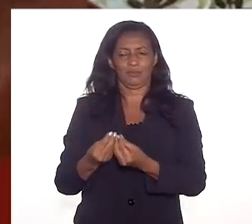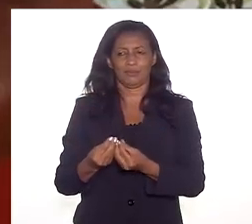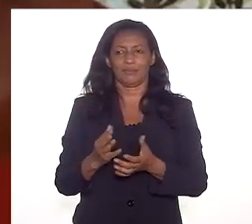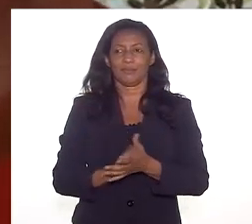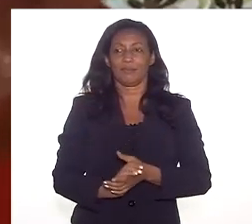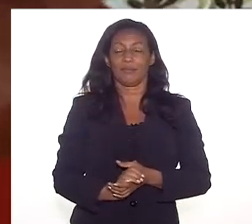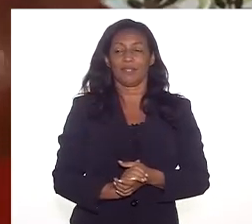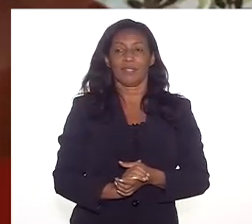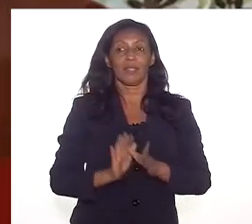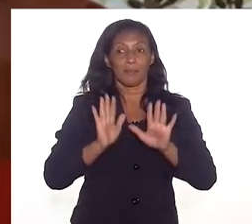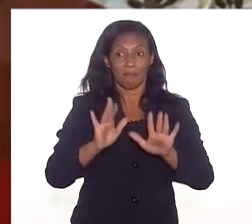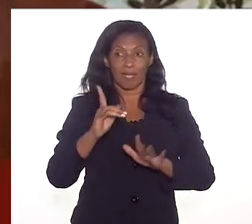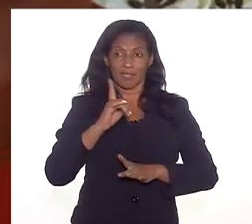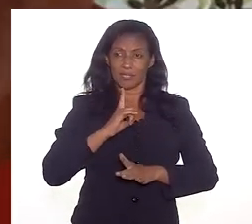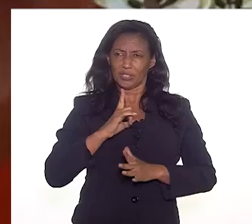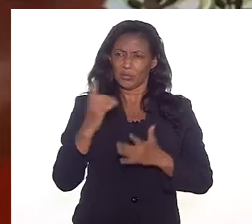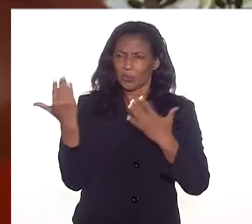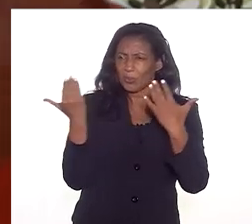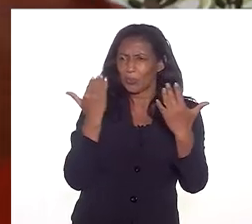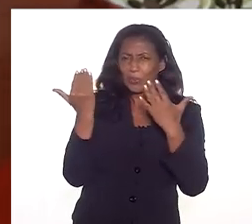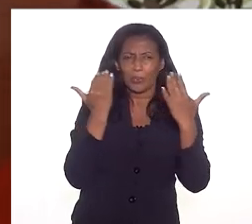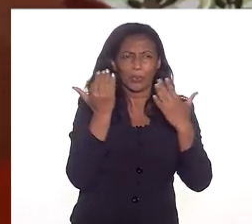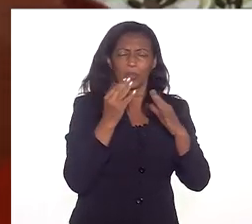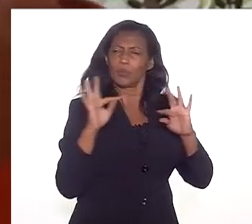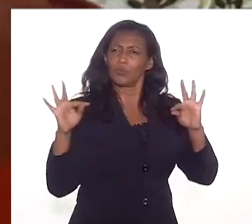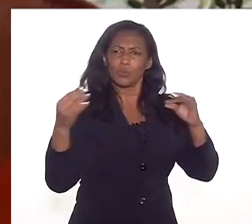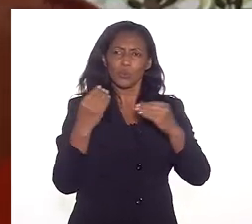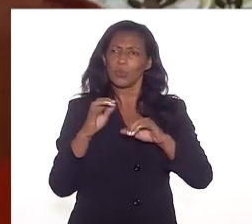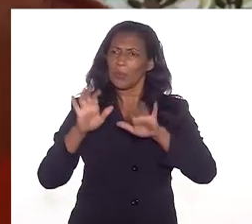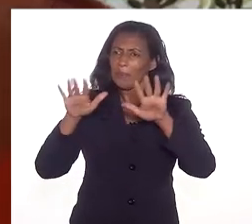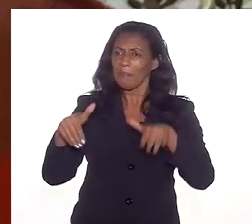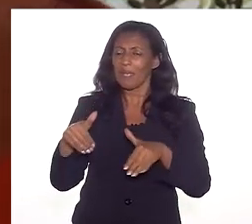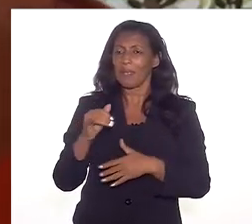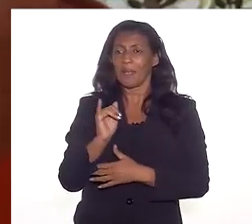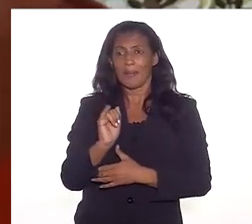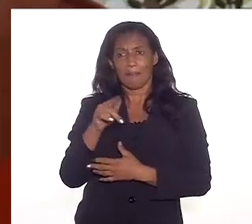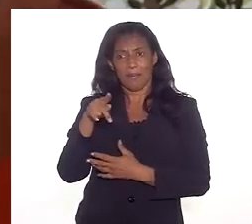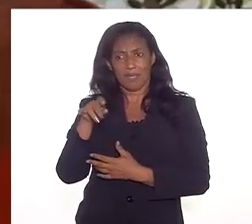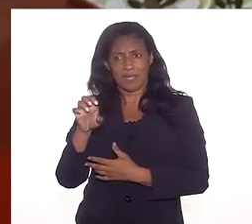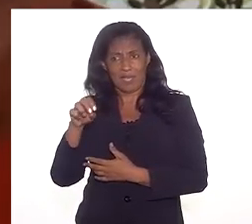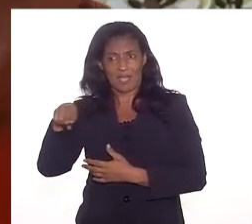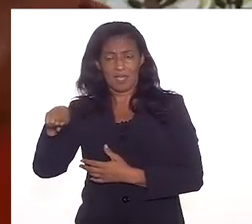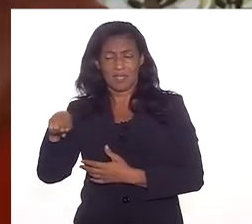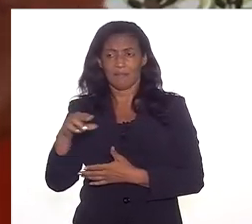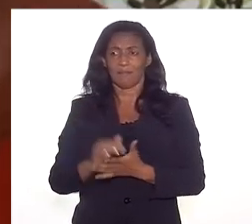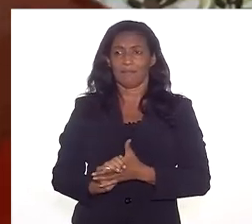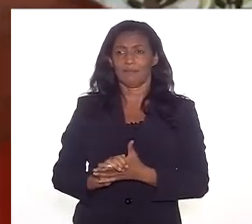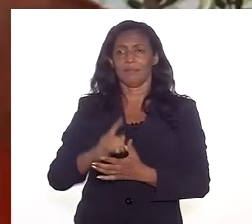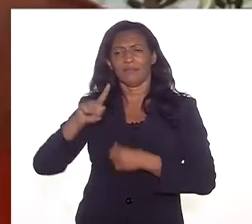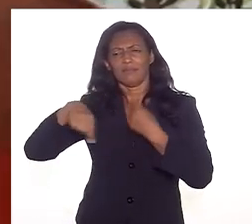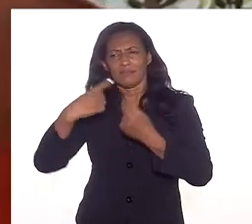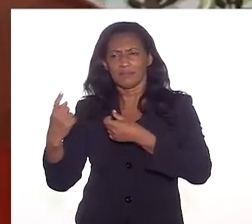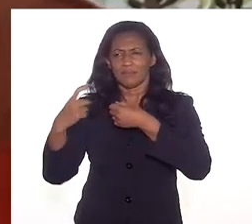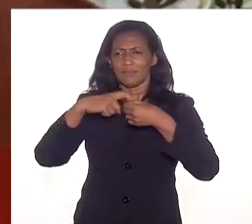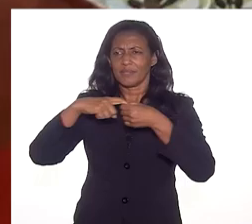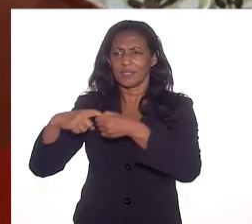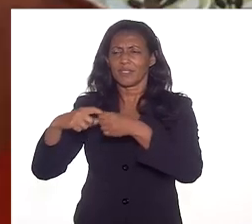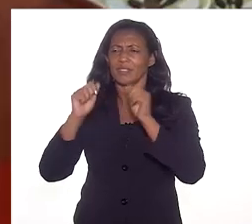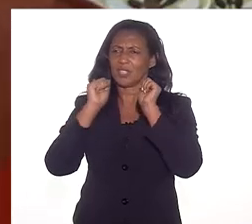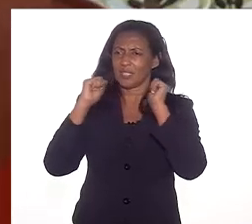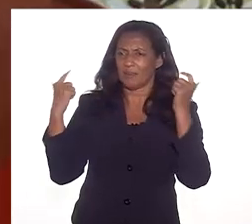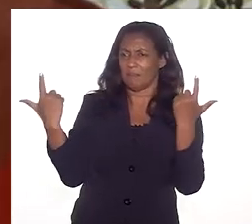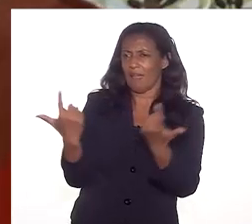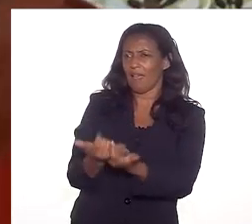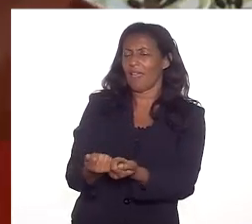mais, né? Mas a gente tinha uma boa relação com todo mundo ali, porque o IPCN, depois eu me associei, tinha